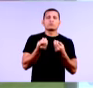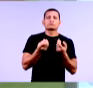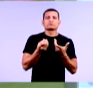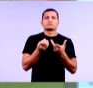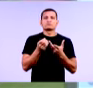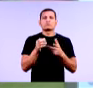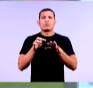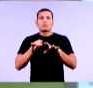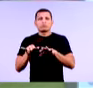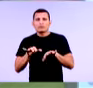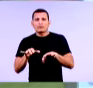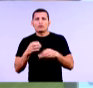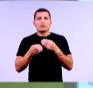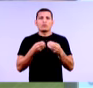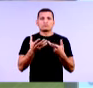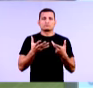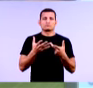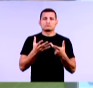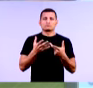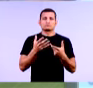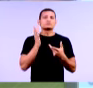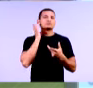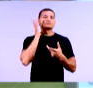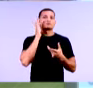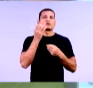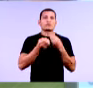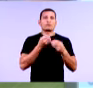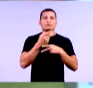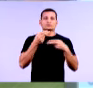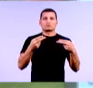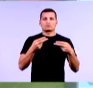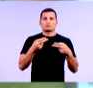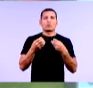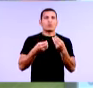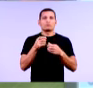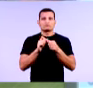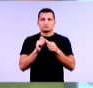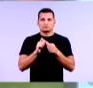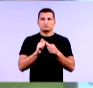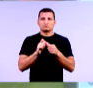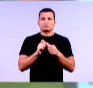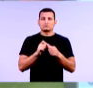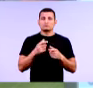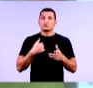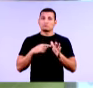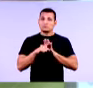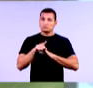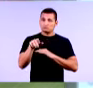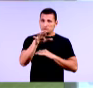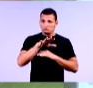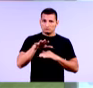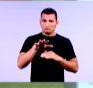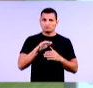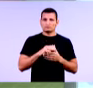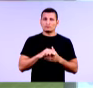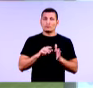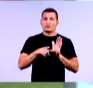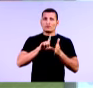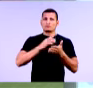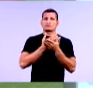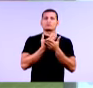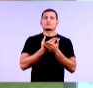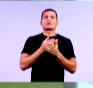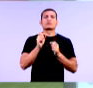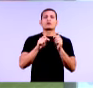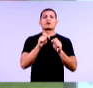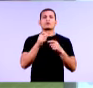objeto se a gente não sabe exatamente o que é um objeto? Eu posso até fazer uma pergunta para vocês antes dessa aula. O que era um